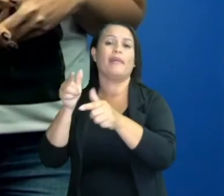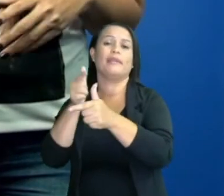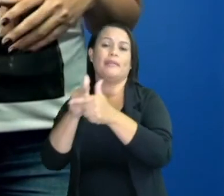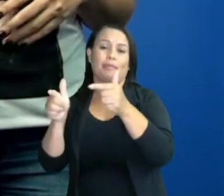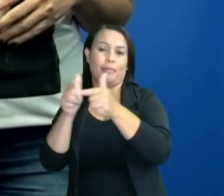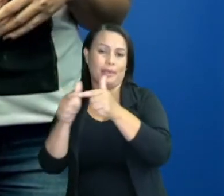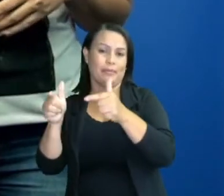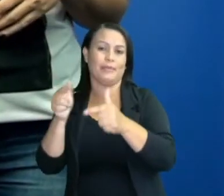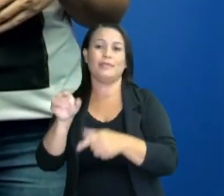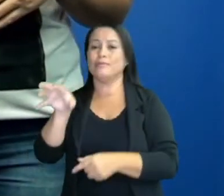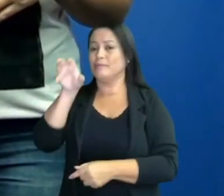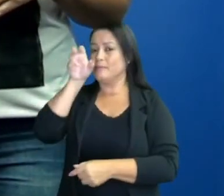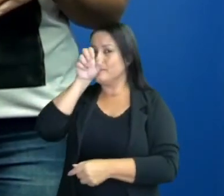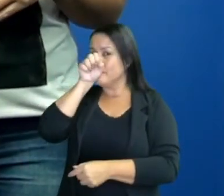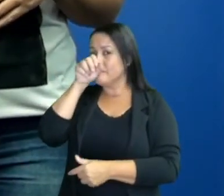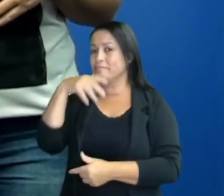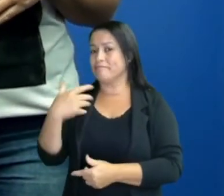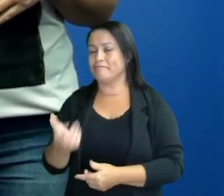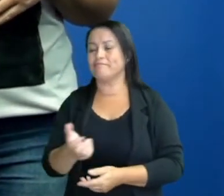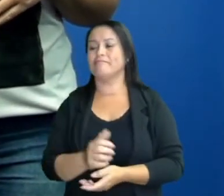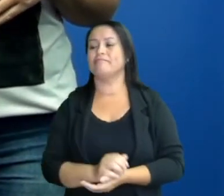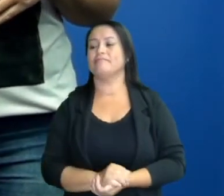o ar que nós respiramos